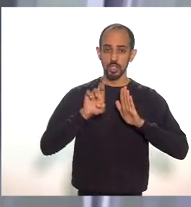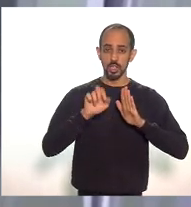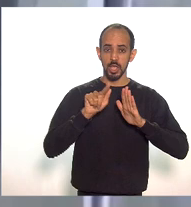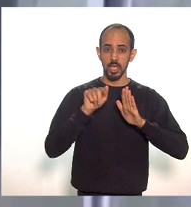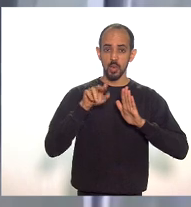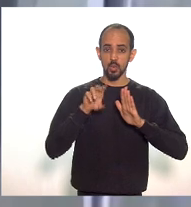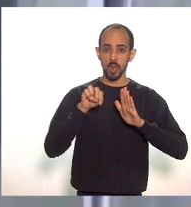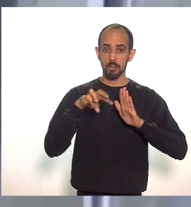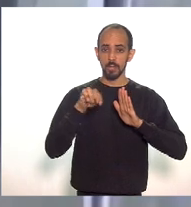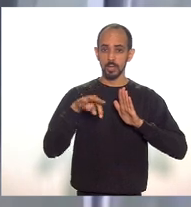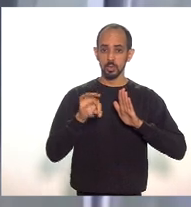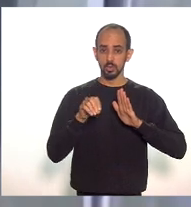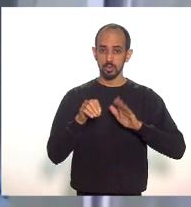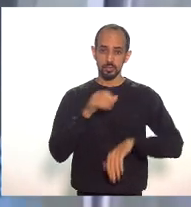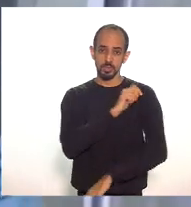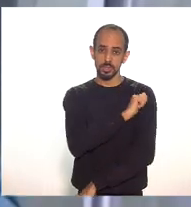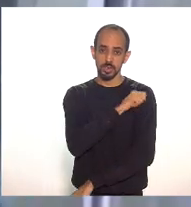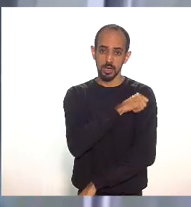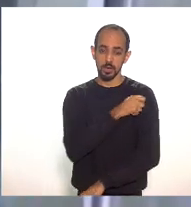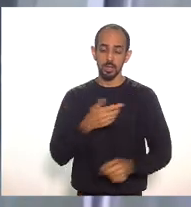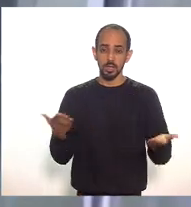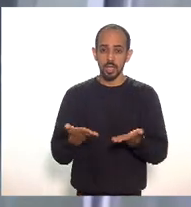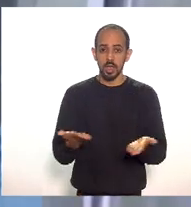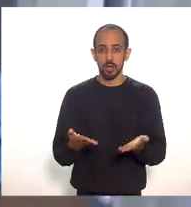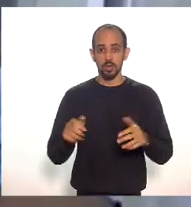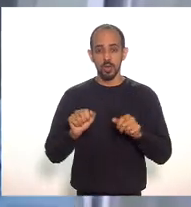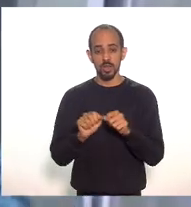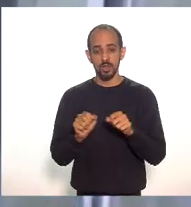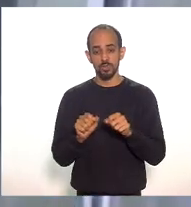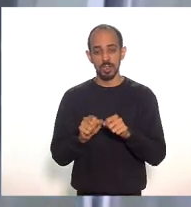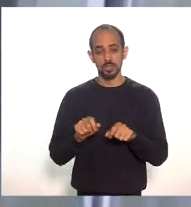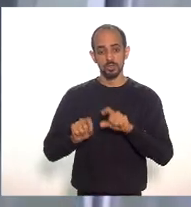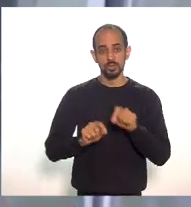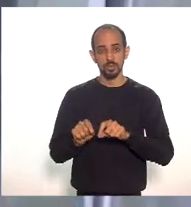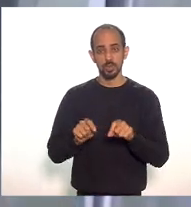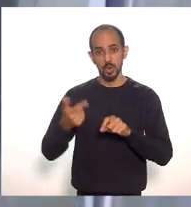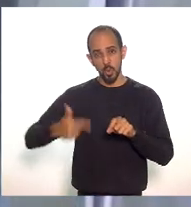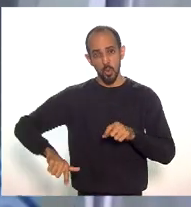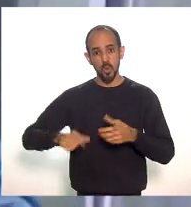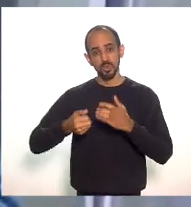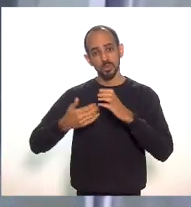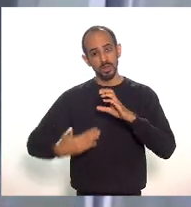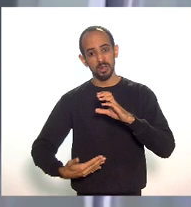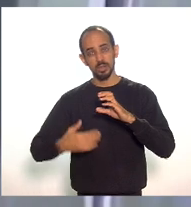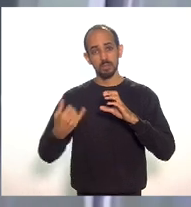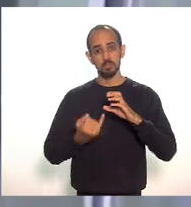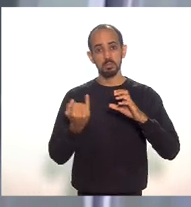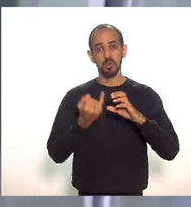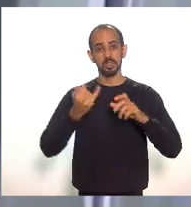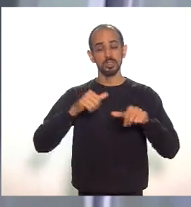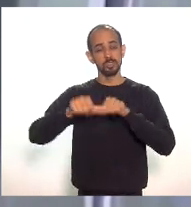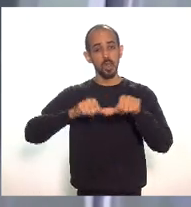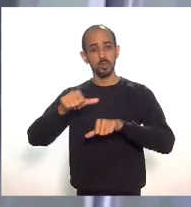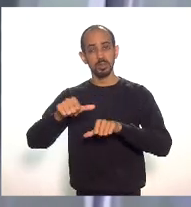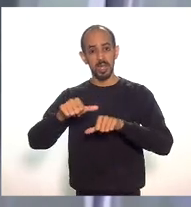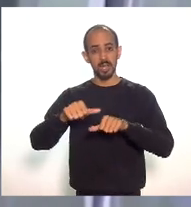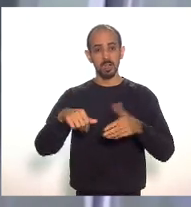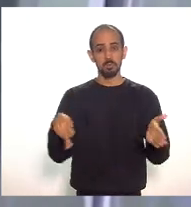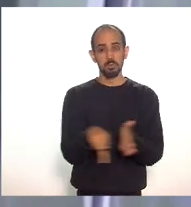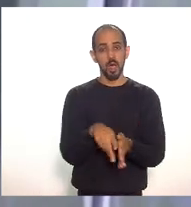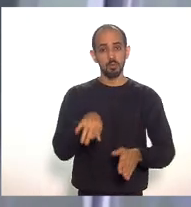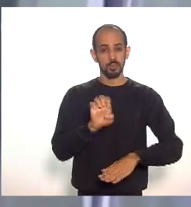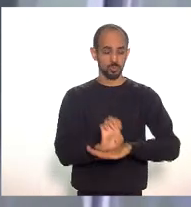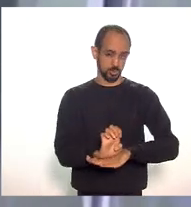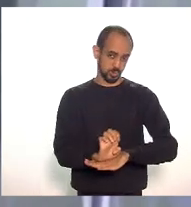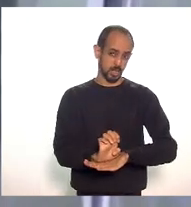agora é tempo em posições que afetam concurso público que afeta outros aspectos importantes da administração pública dos Estados